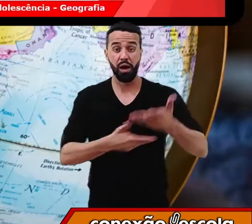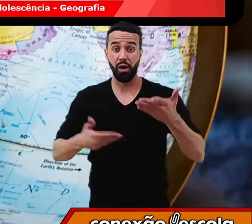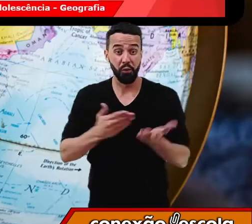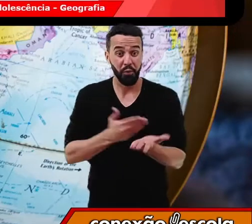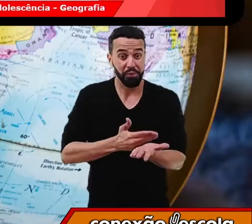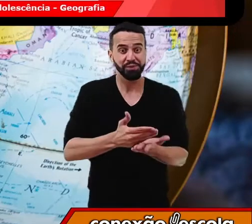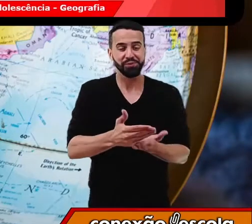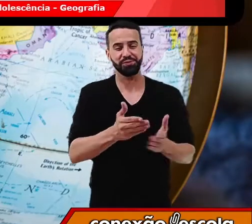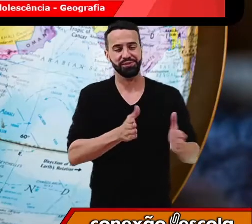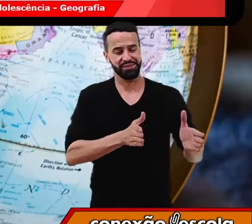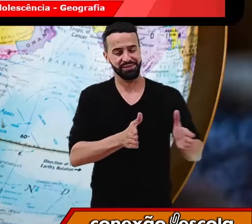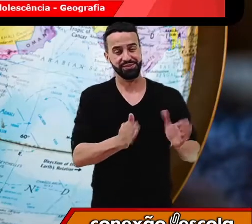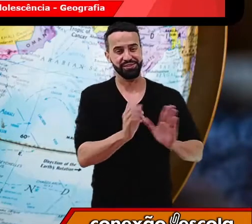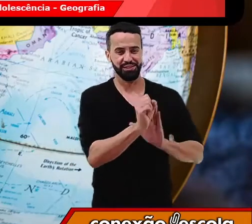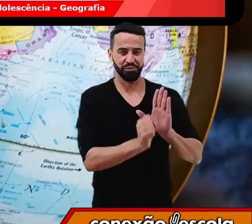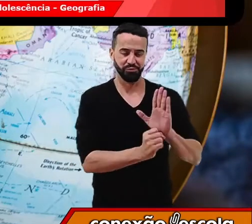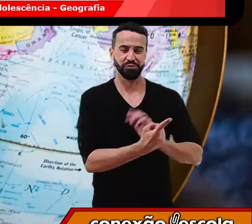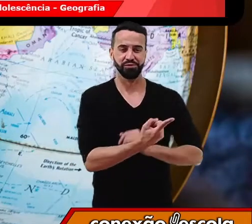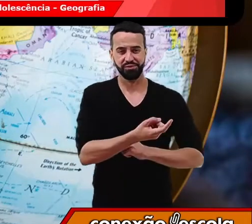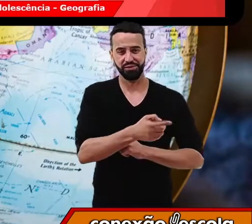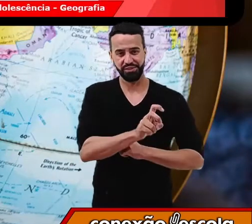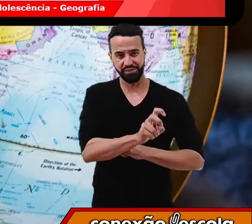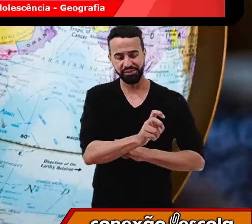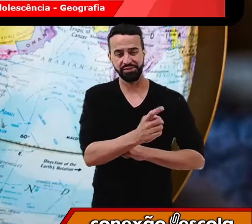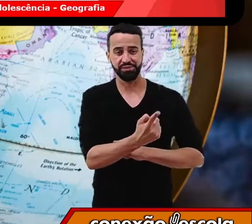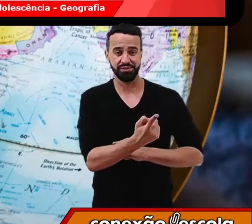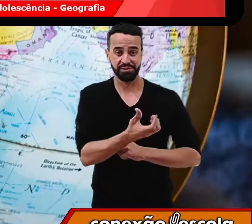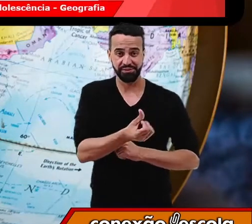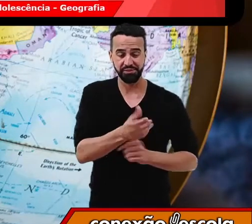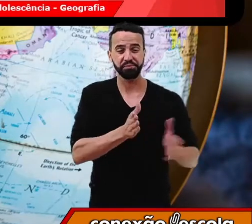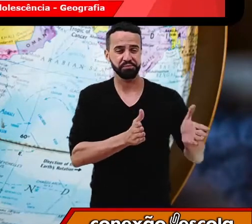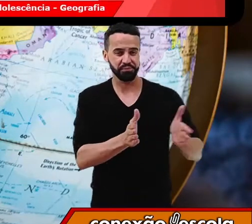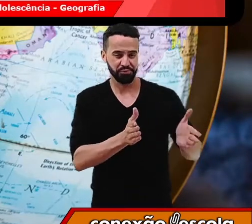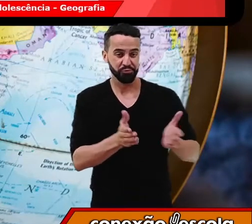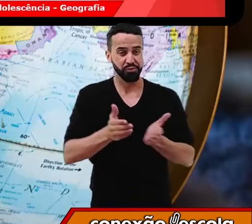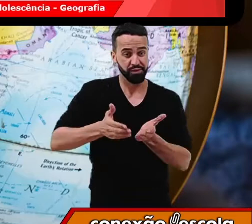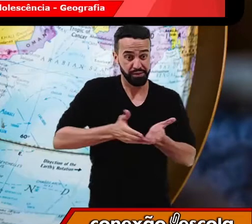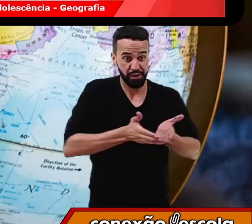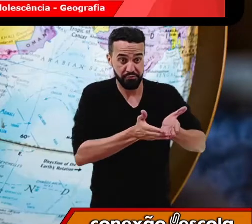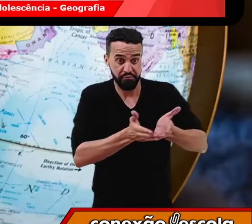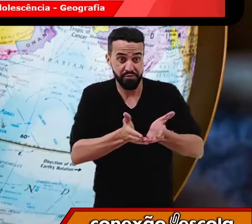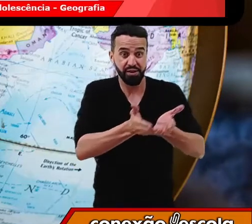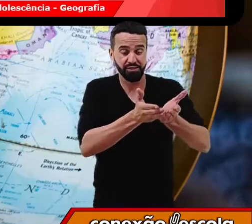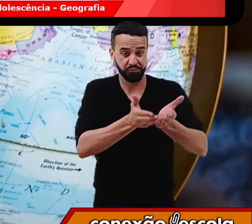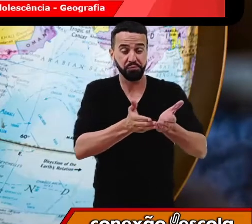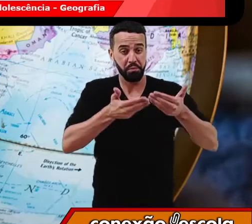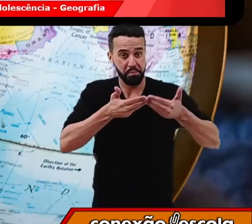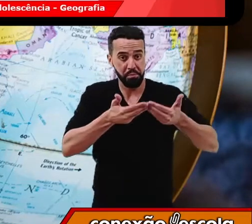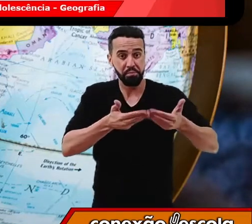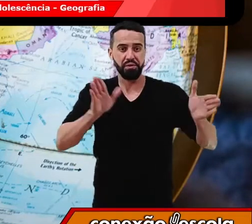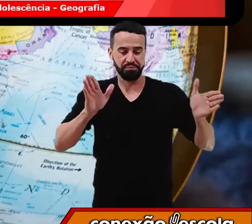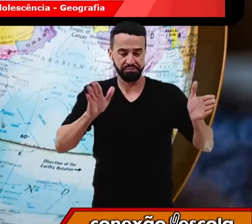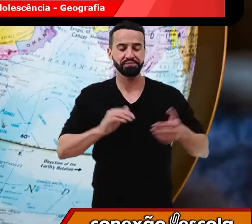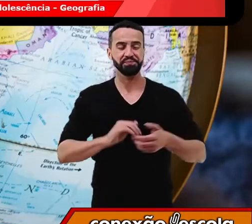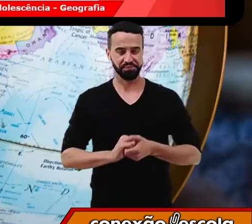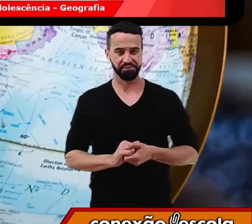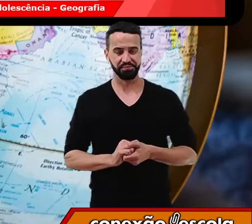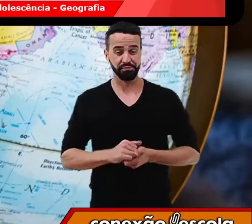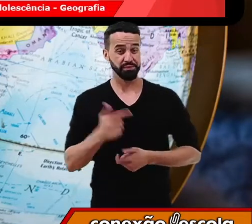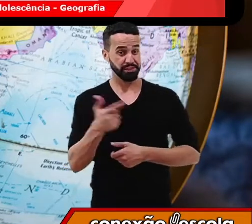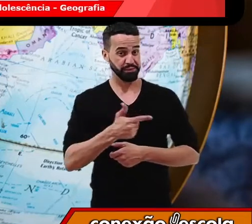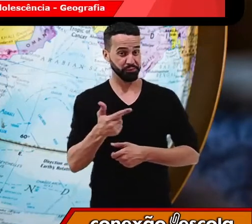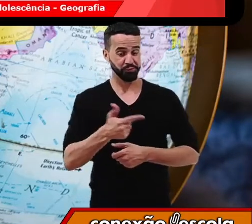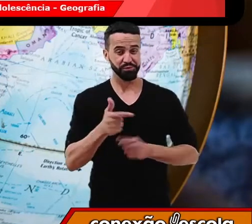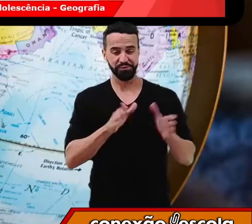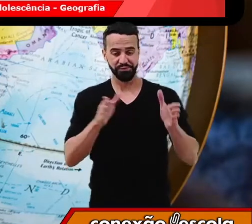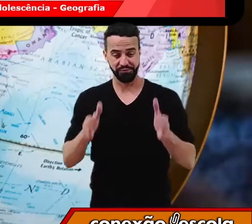no século XV, século XVI, no período das grandes navegações. A segunda fase é compreendida